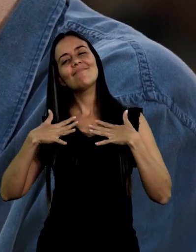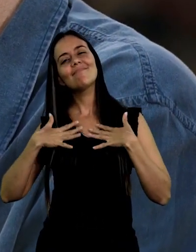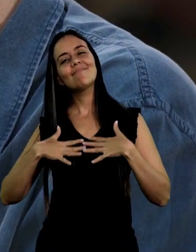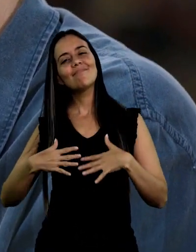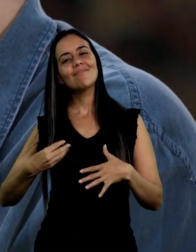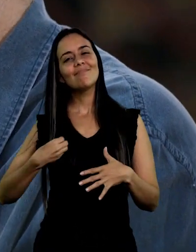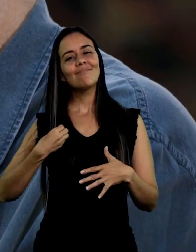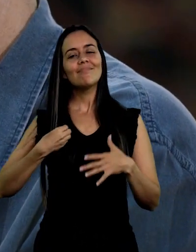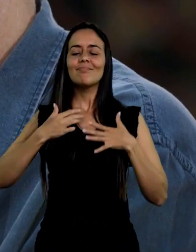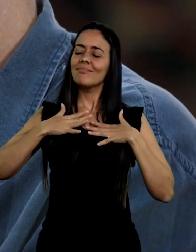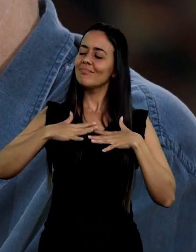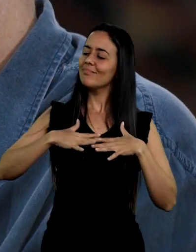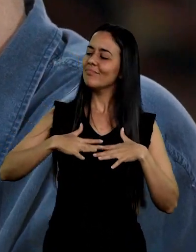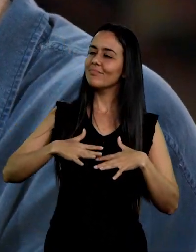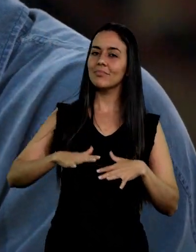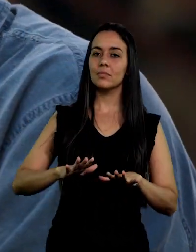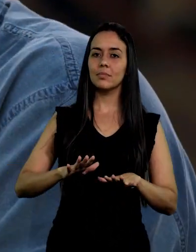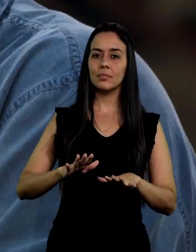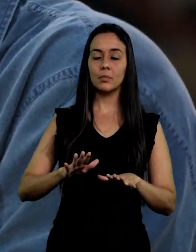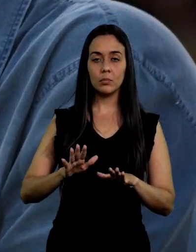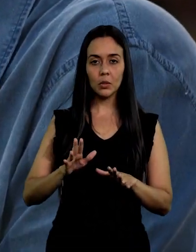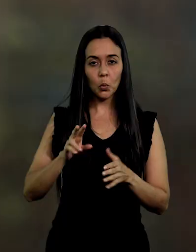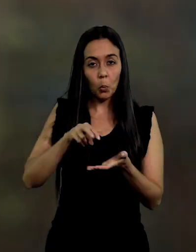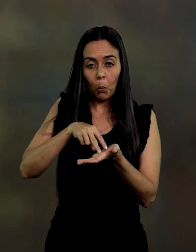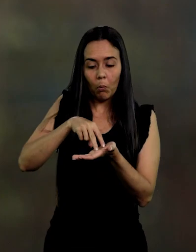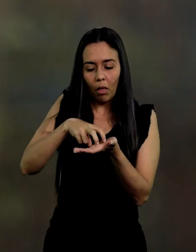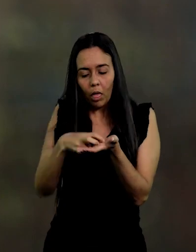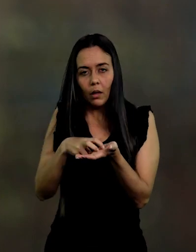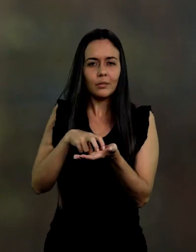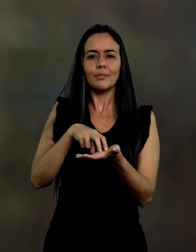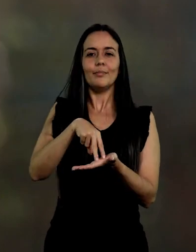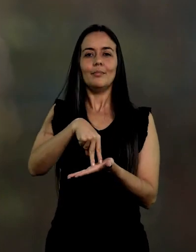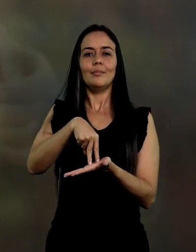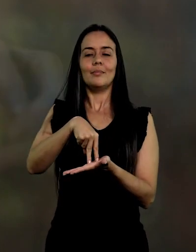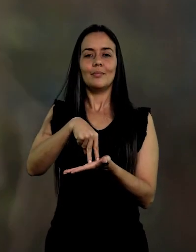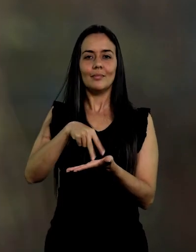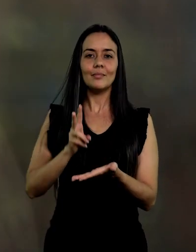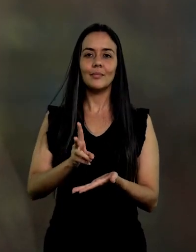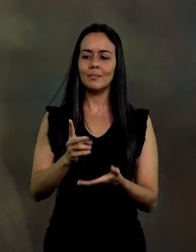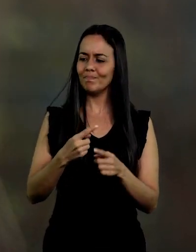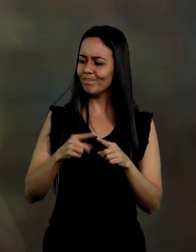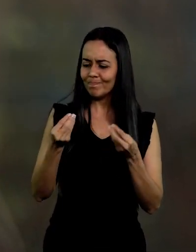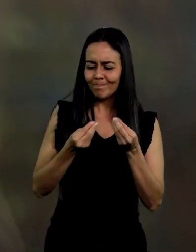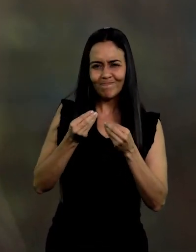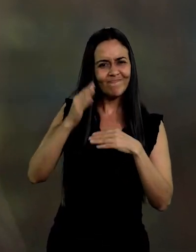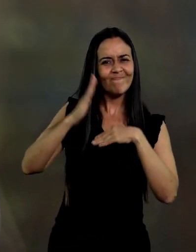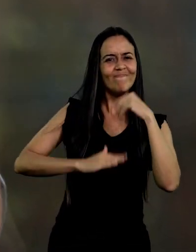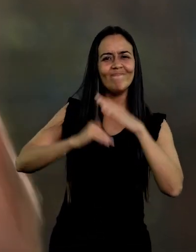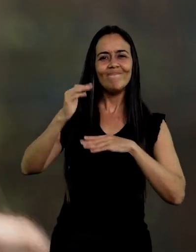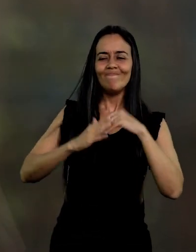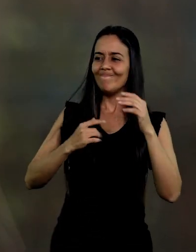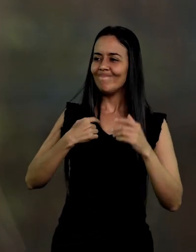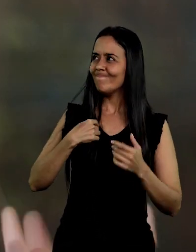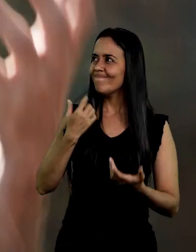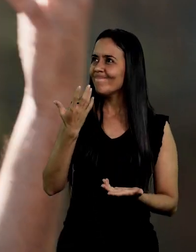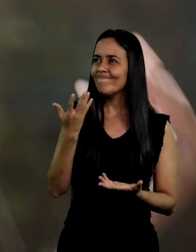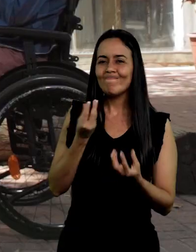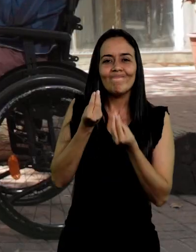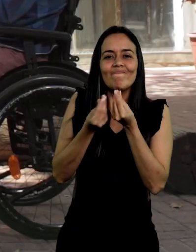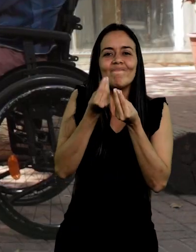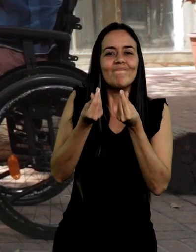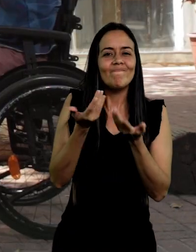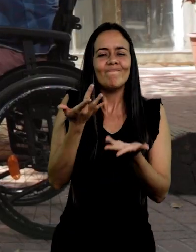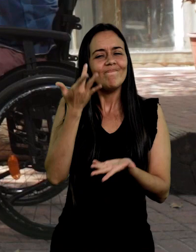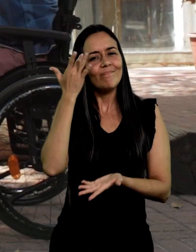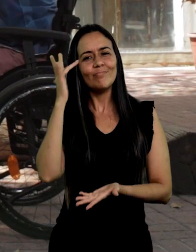excelente paradigma, mas eu não sei como colocar conseguir em prática. injetar na grade curricular